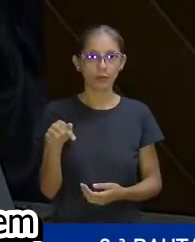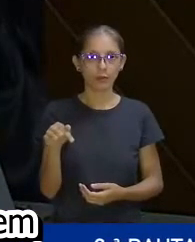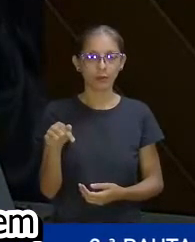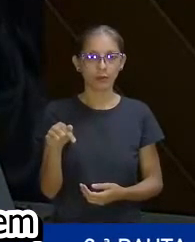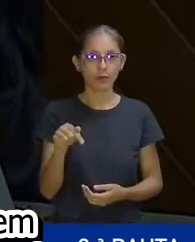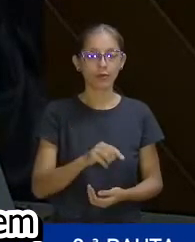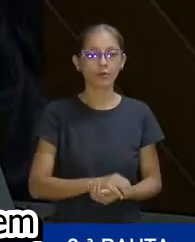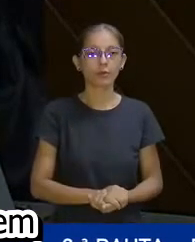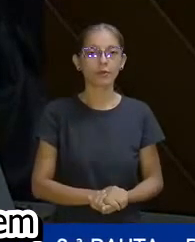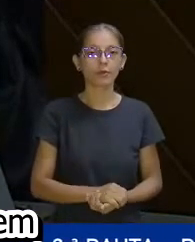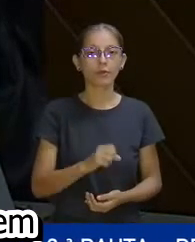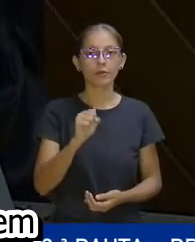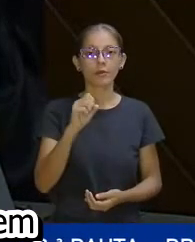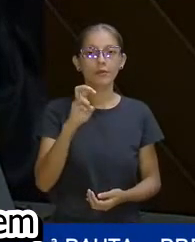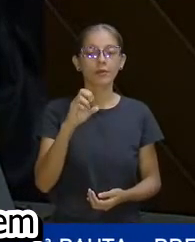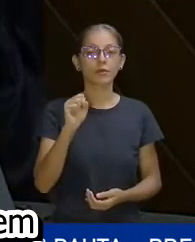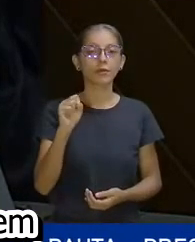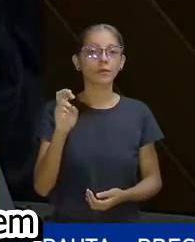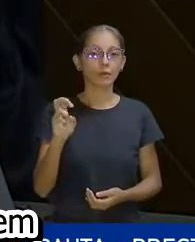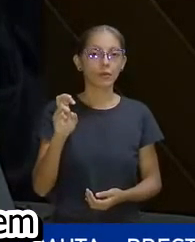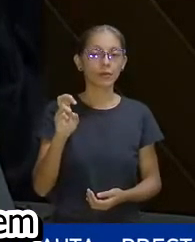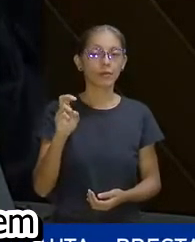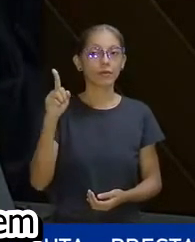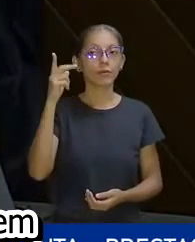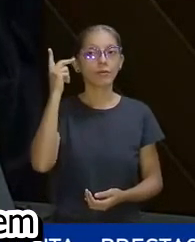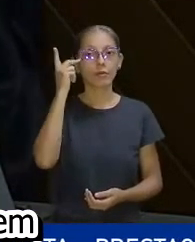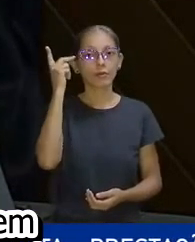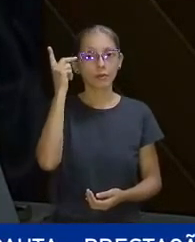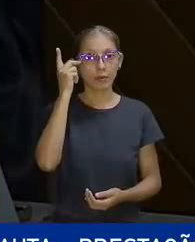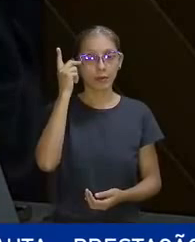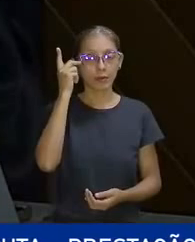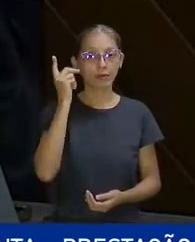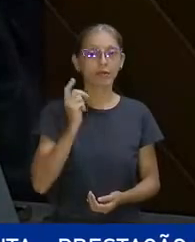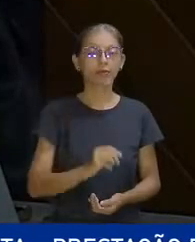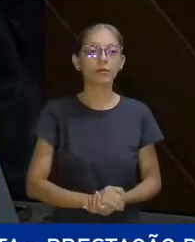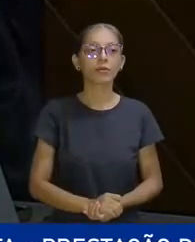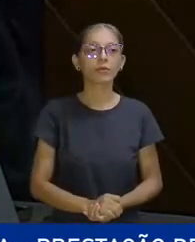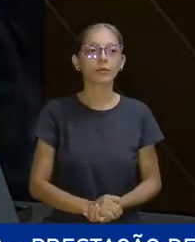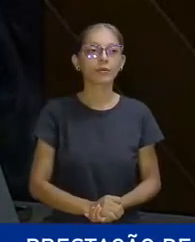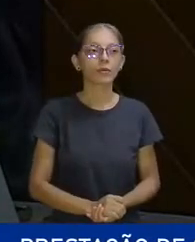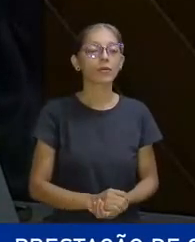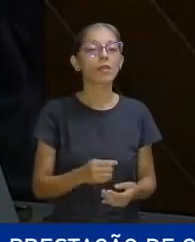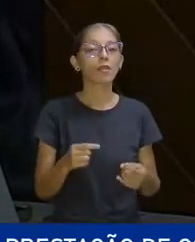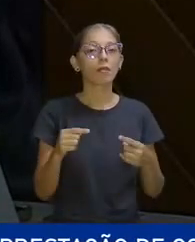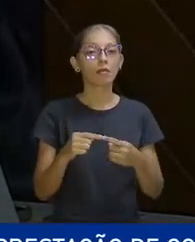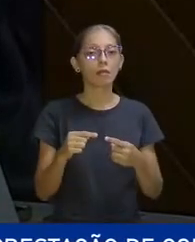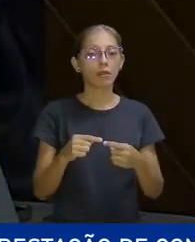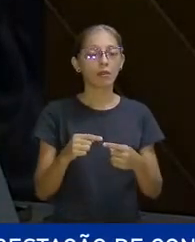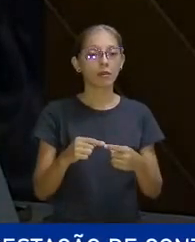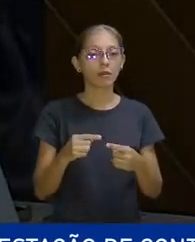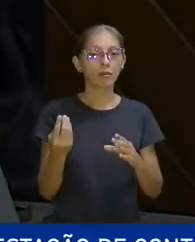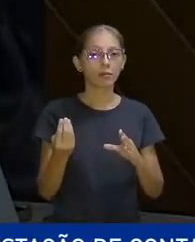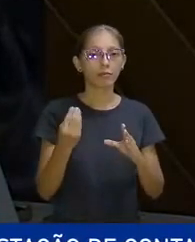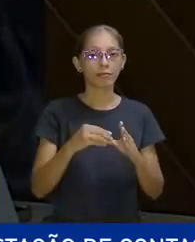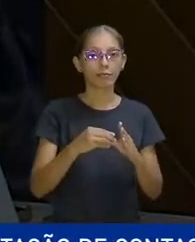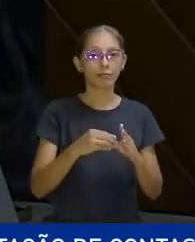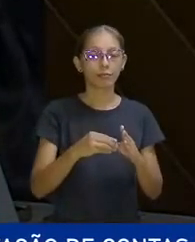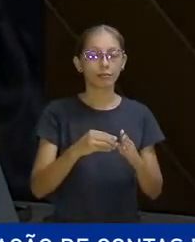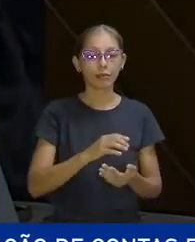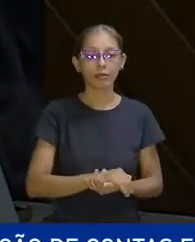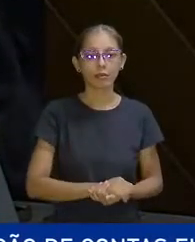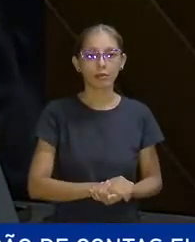060778505, origem São Paulo, a relatoria do ministro Og Fernandes. Está publicado no DJE do dia